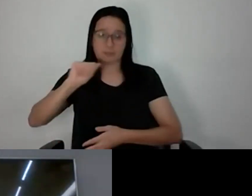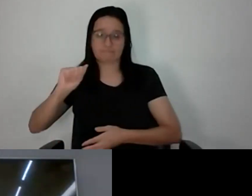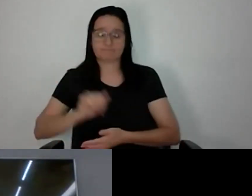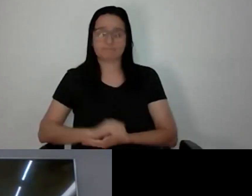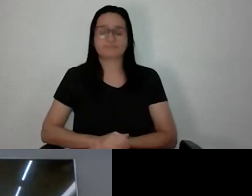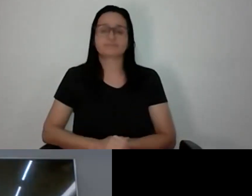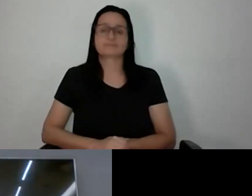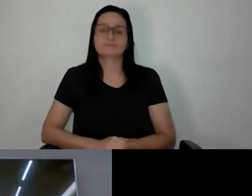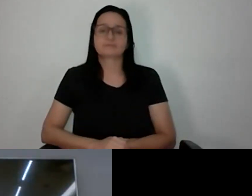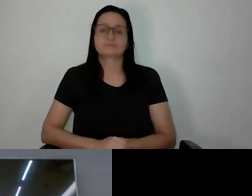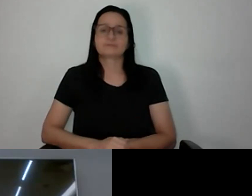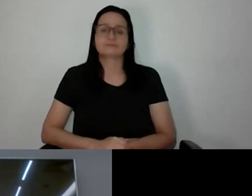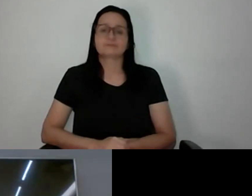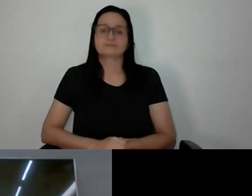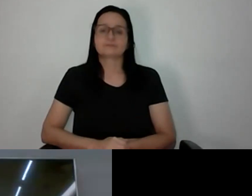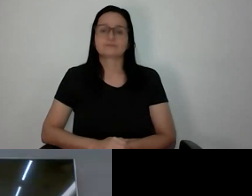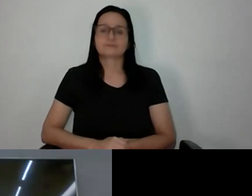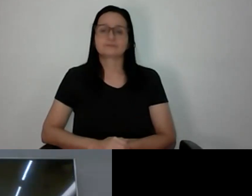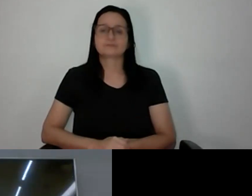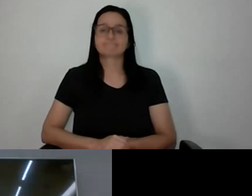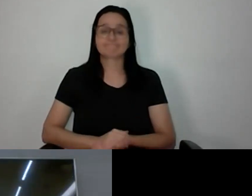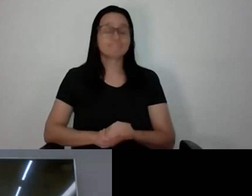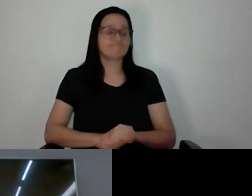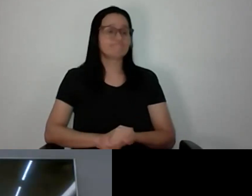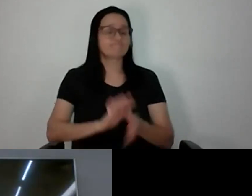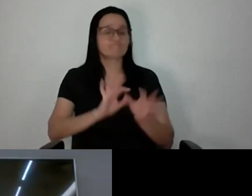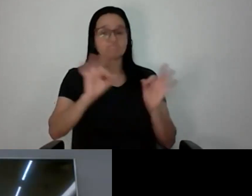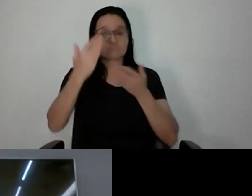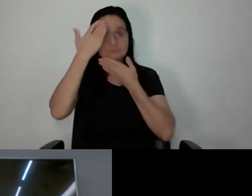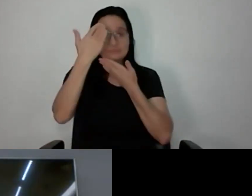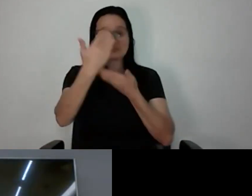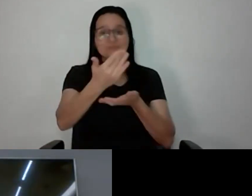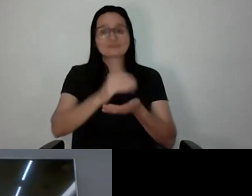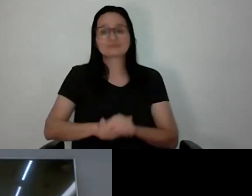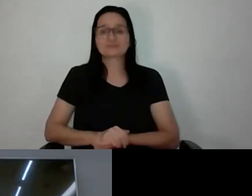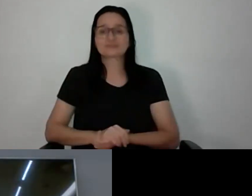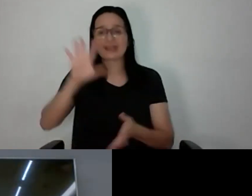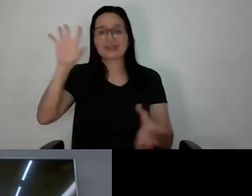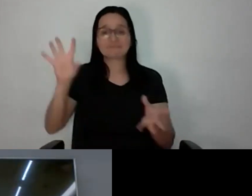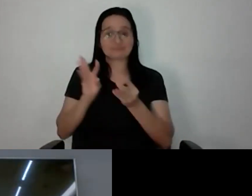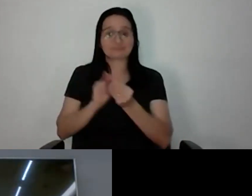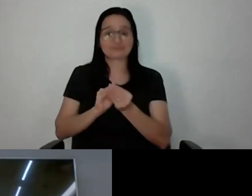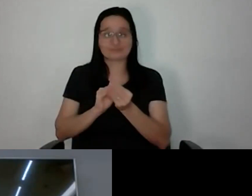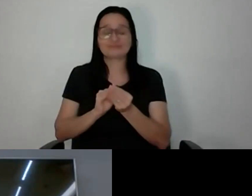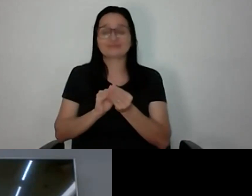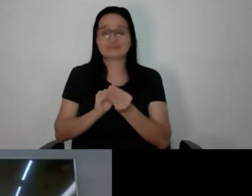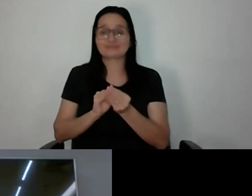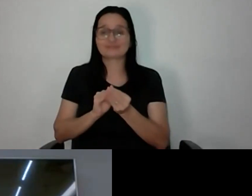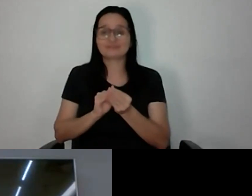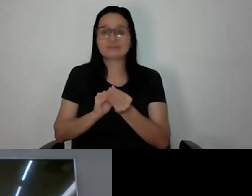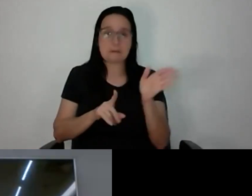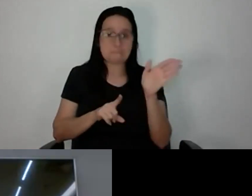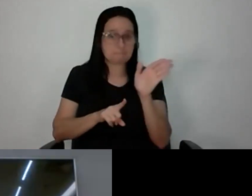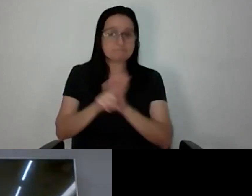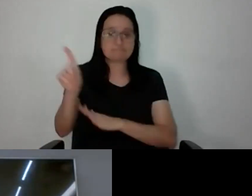Ótimo. A gente super agradece. Na verdade, o grande resumo é, de fato, uma pergunta acho que abraça tantas